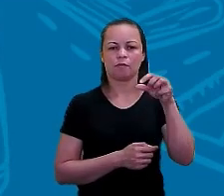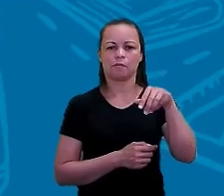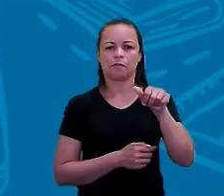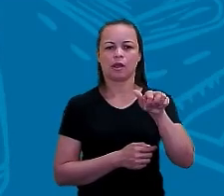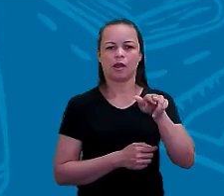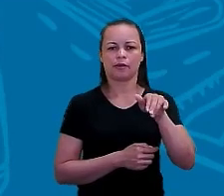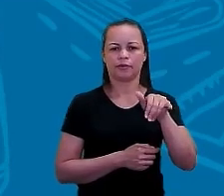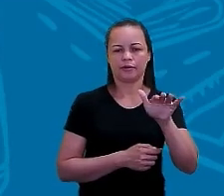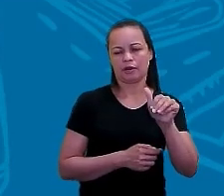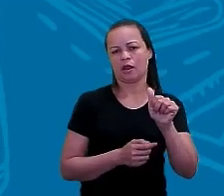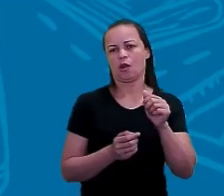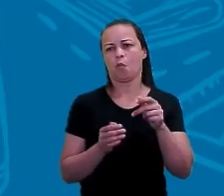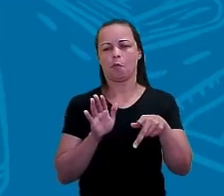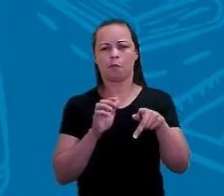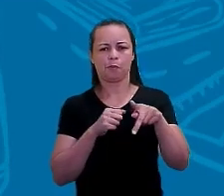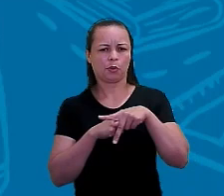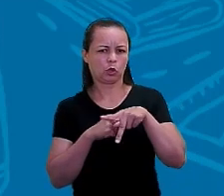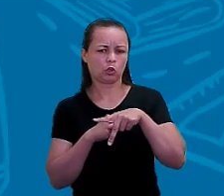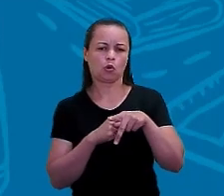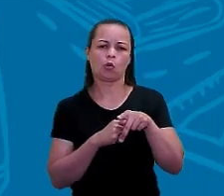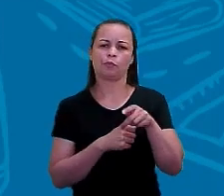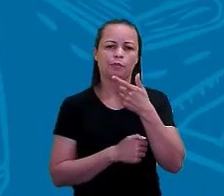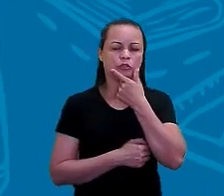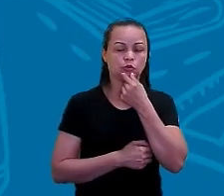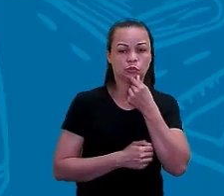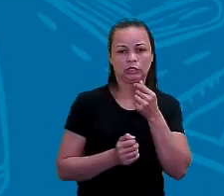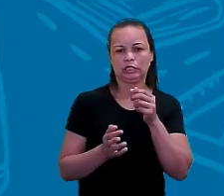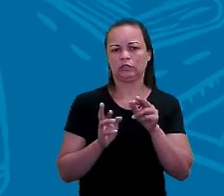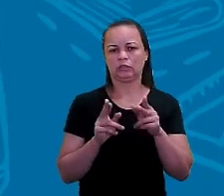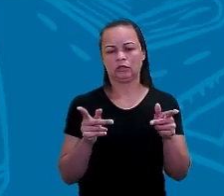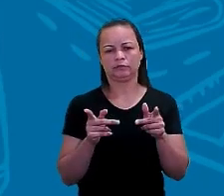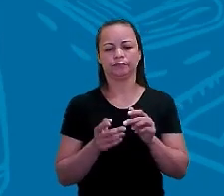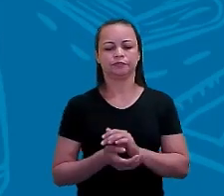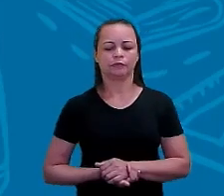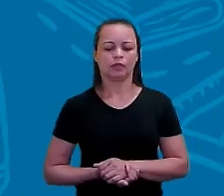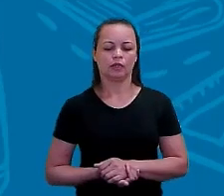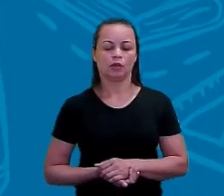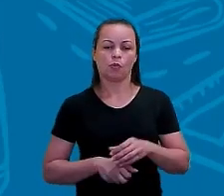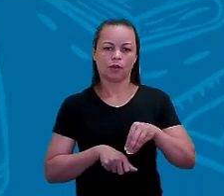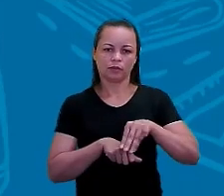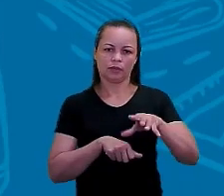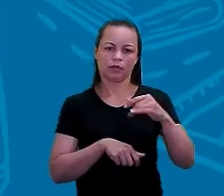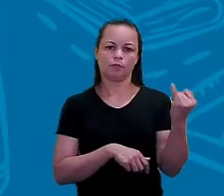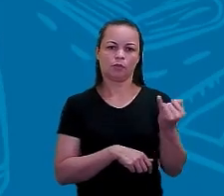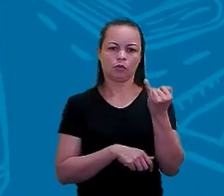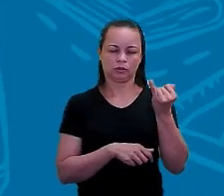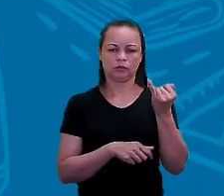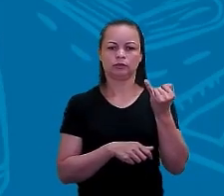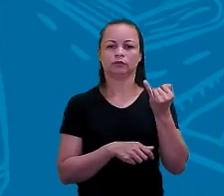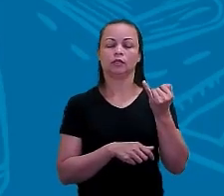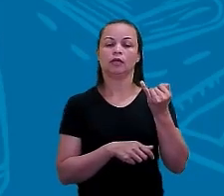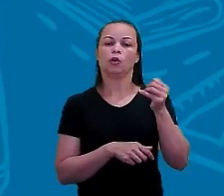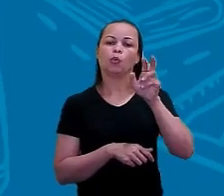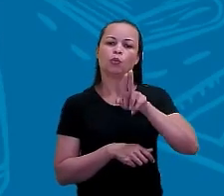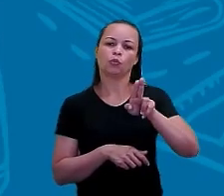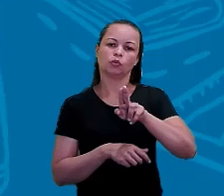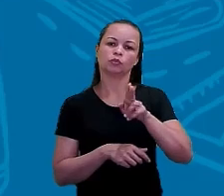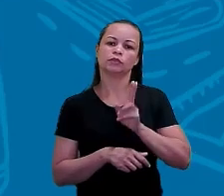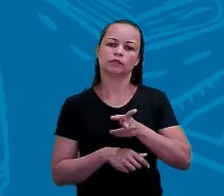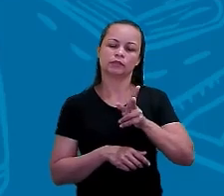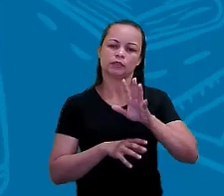nome masculino, pronome masculino, e aí sucessivamente. E outra dica importante, use sempre a forma abreviada